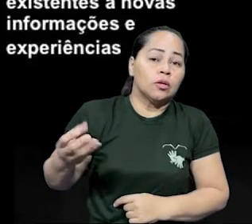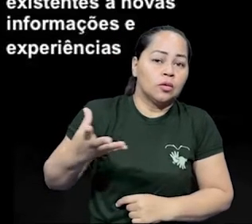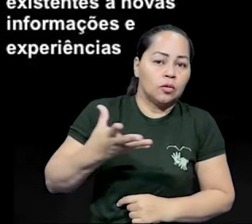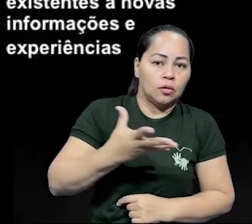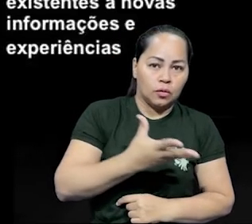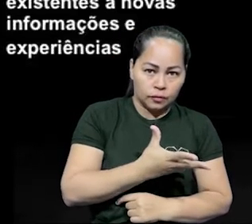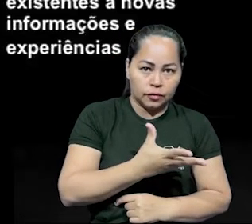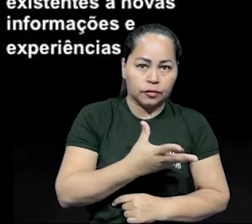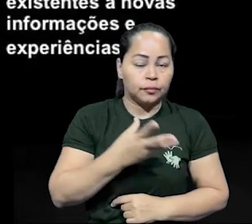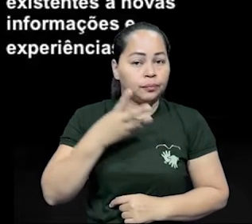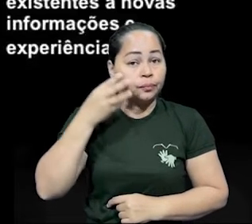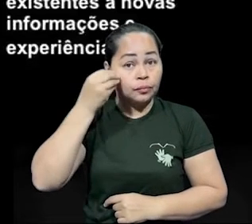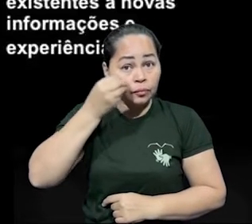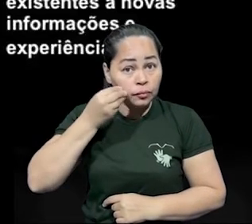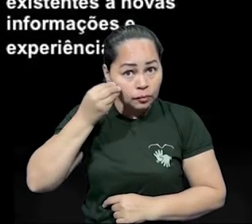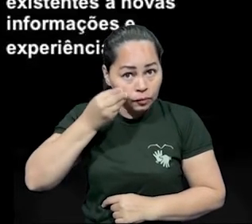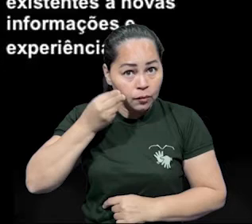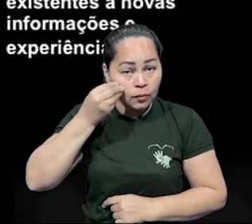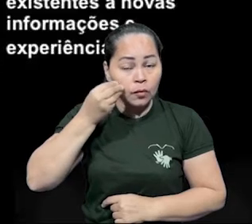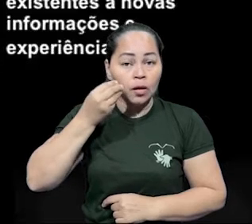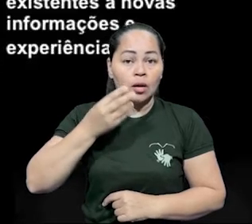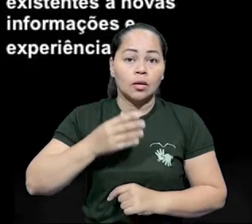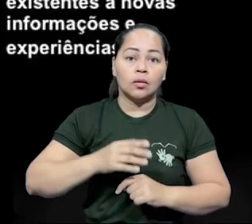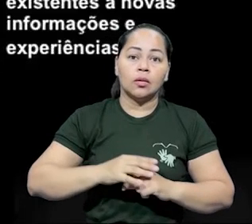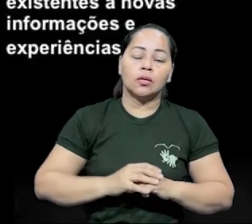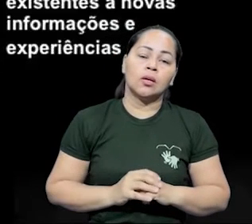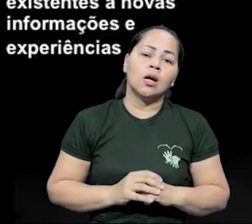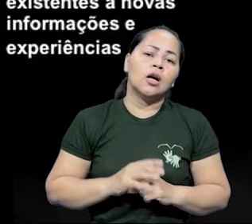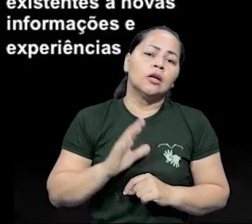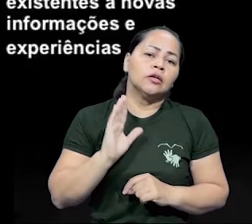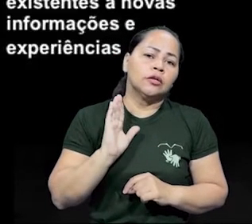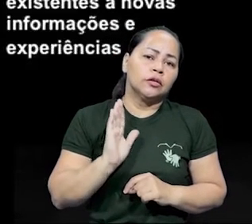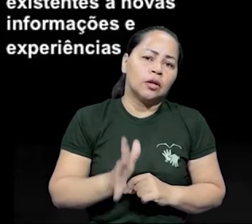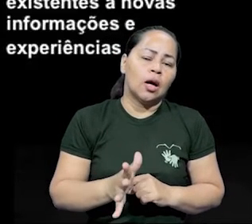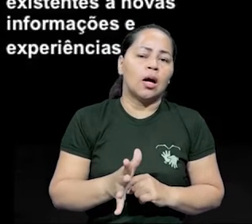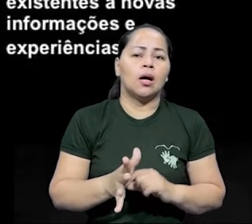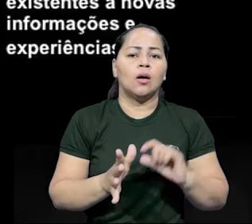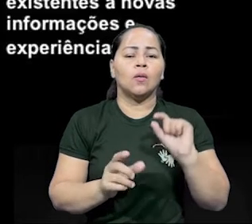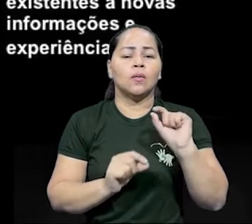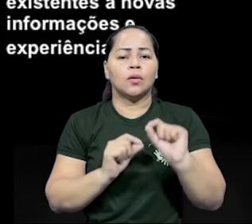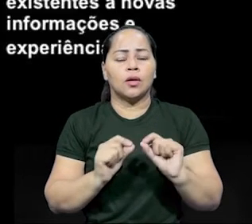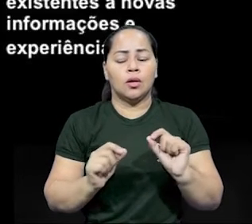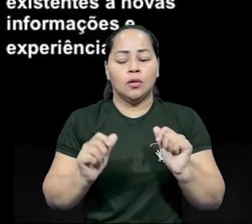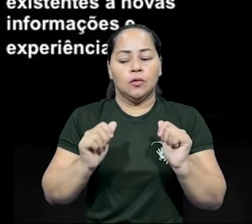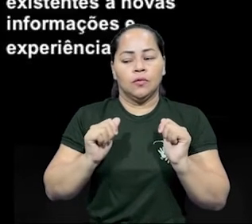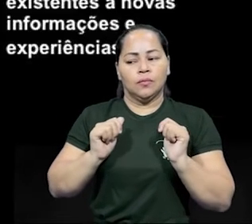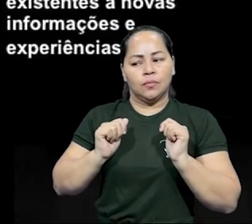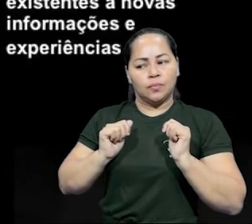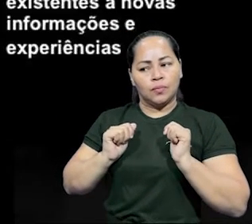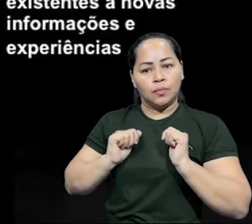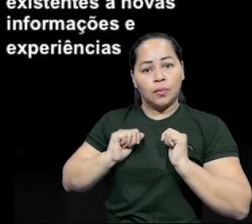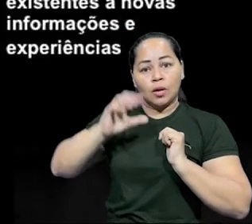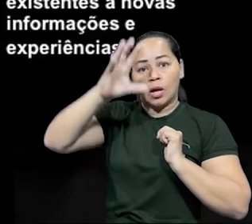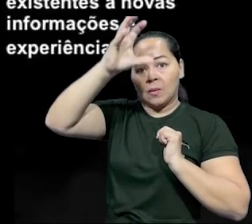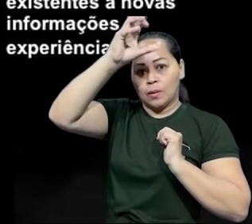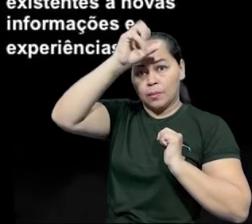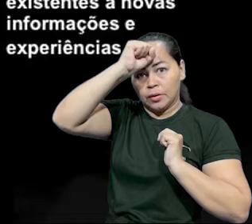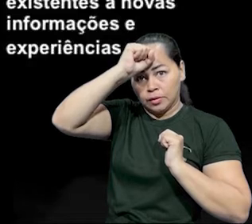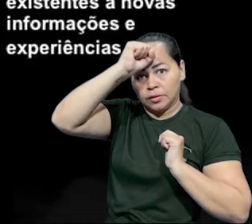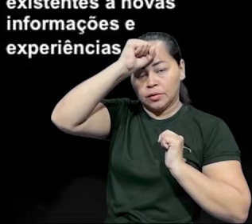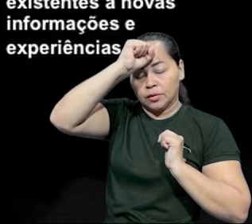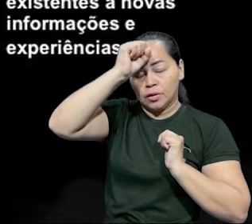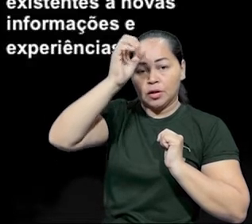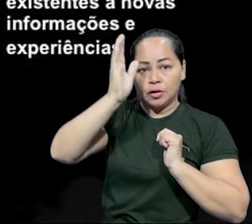nova experiência, já acomodada, assimilada, uma nova experiência vai